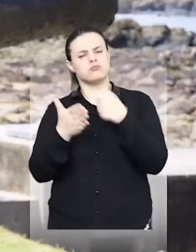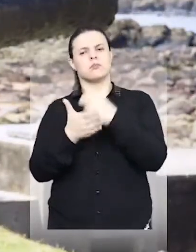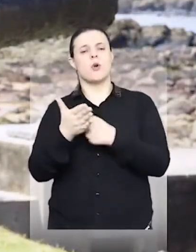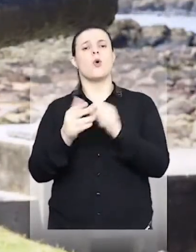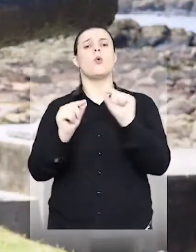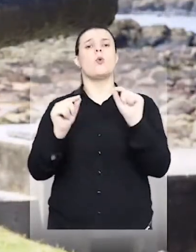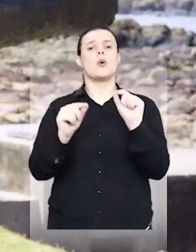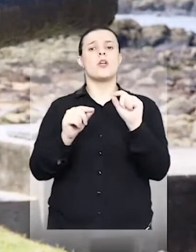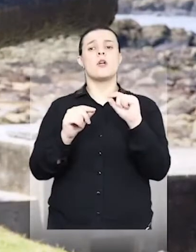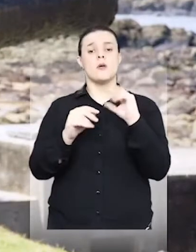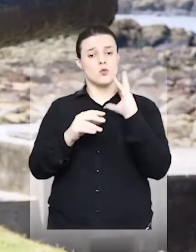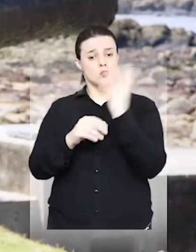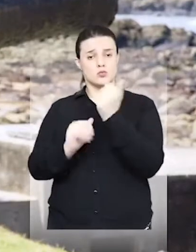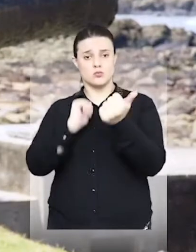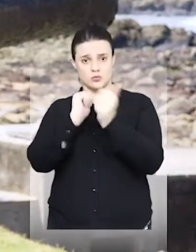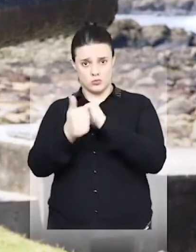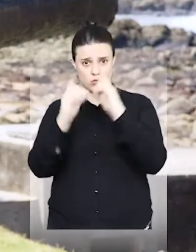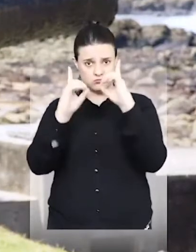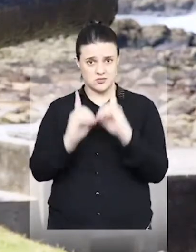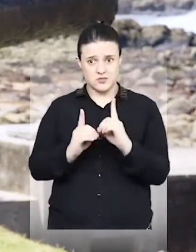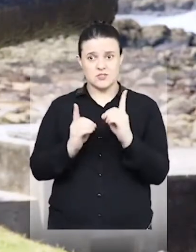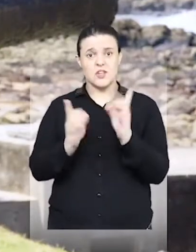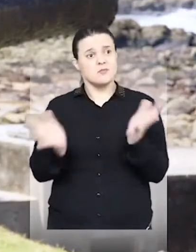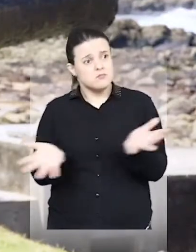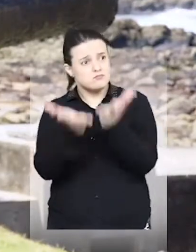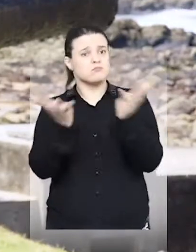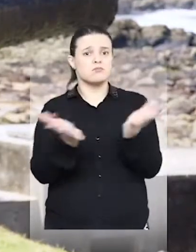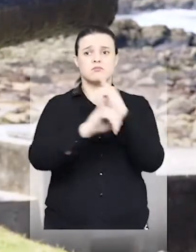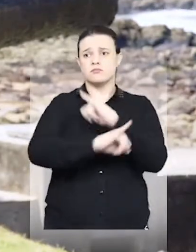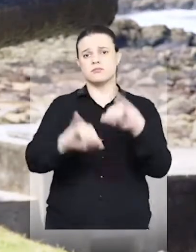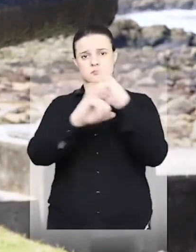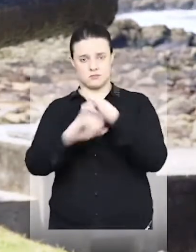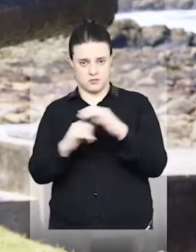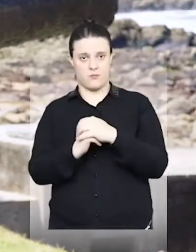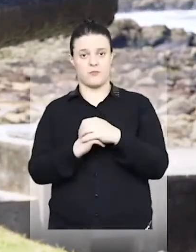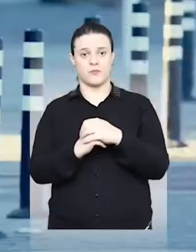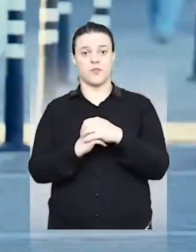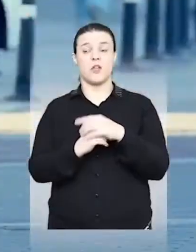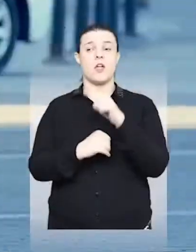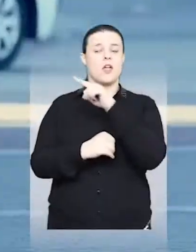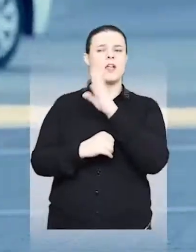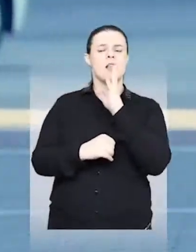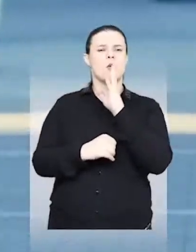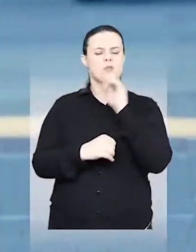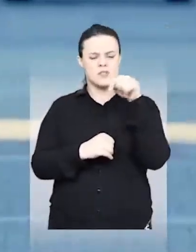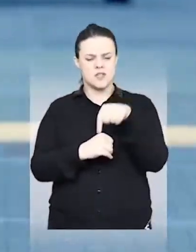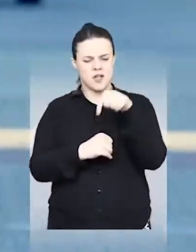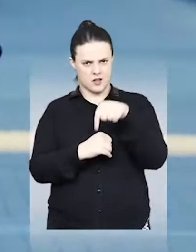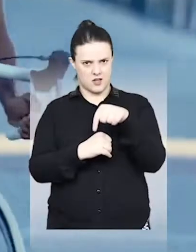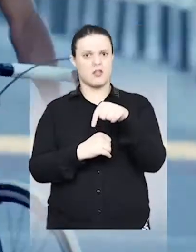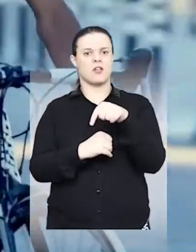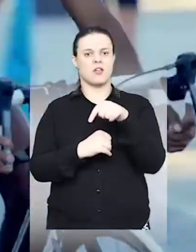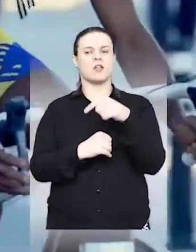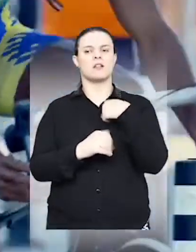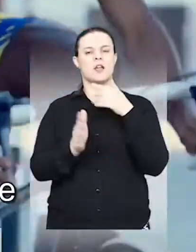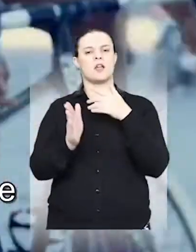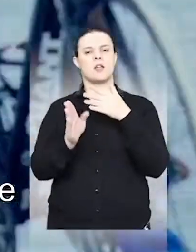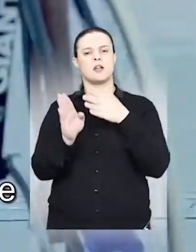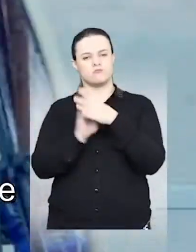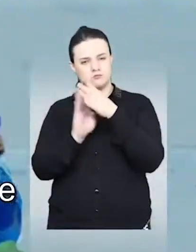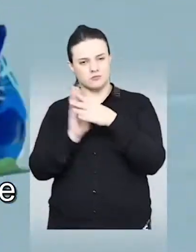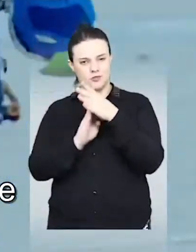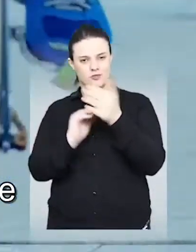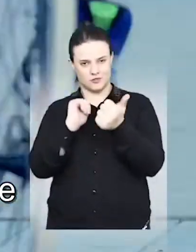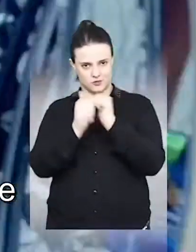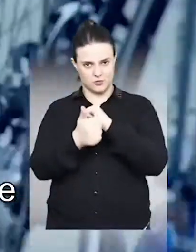nisso, para que o paradesporto seja mais visto e mais valorizado. Lipe eu conheci aqui no Porto da Barra. Eu tenho uma